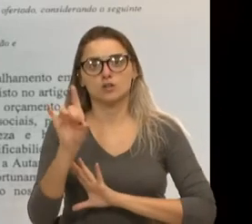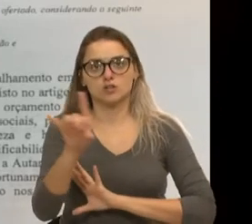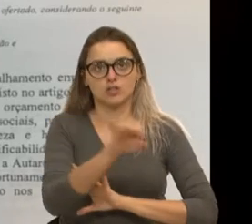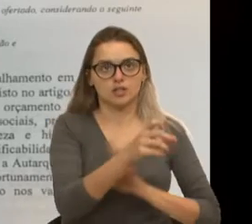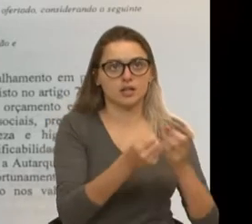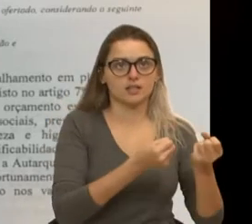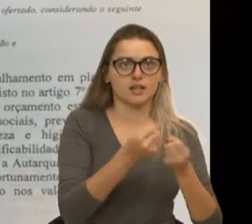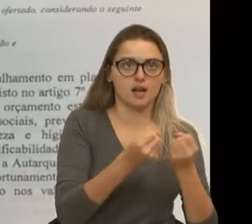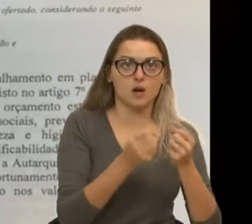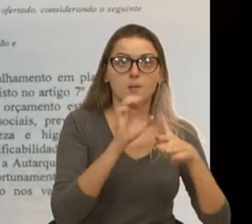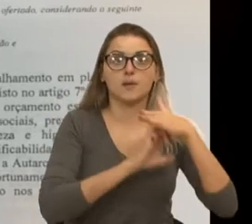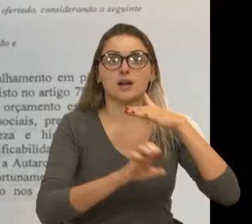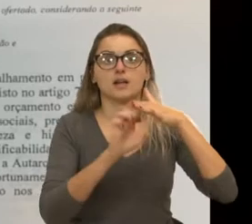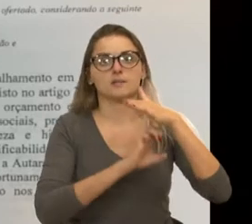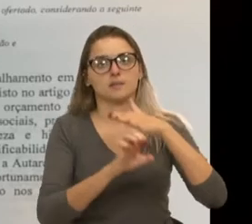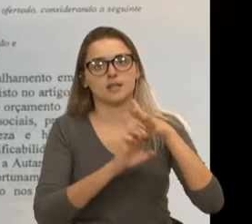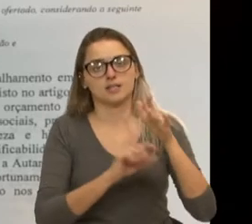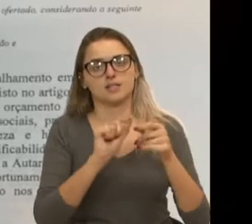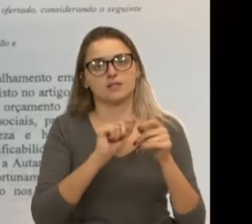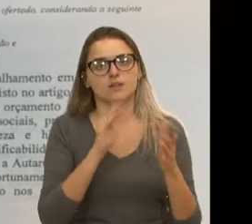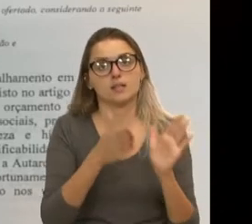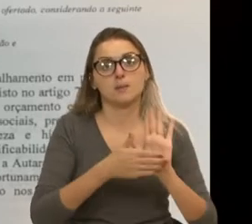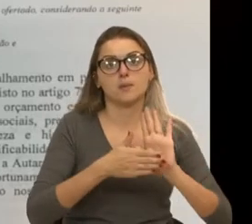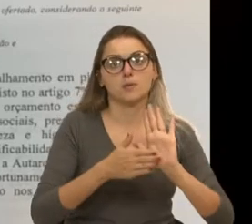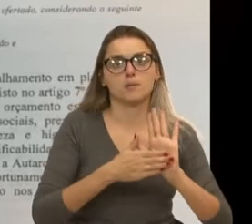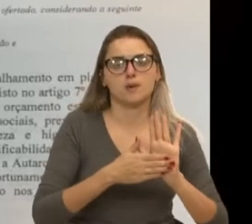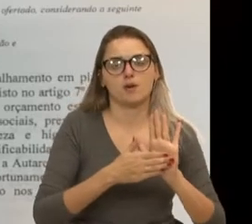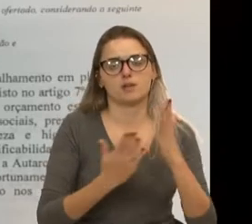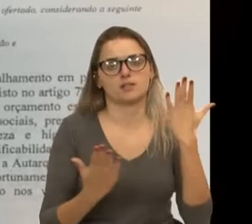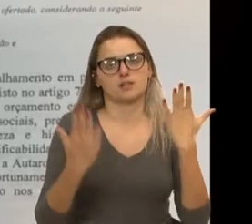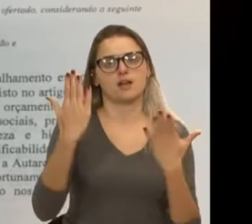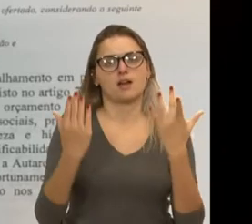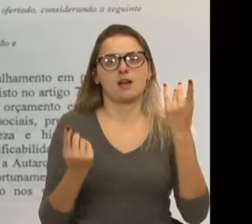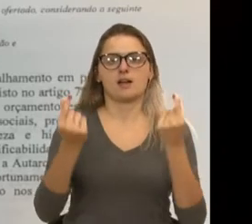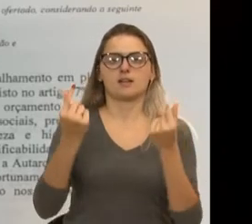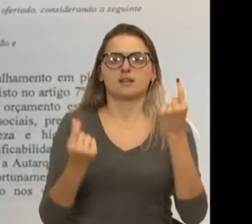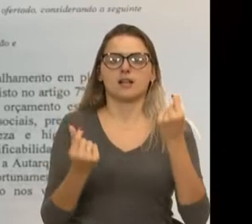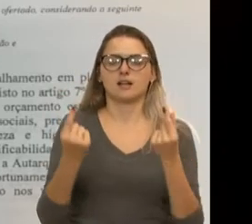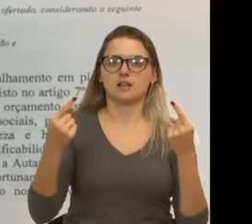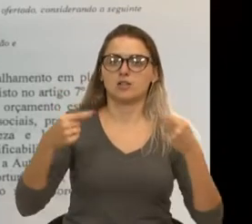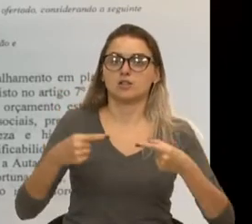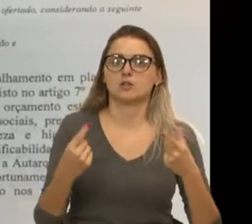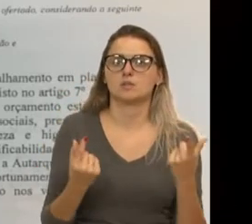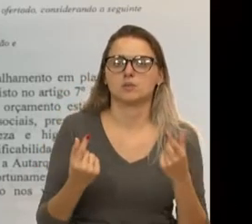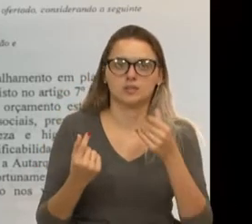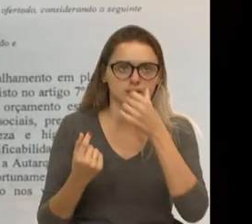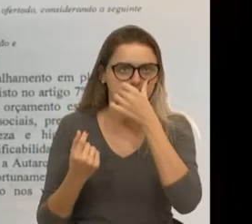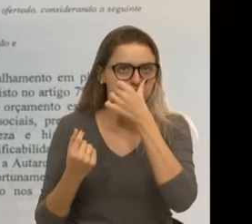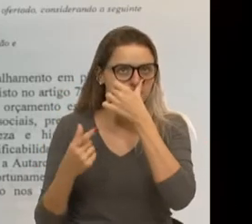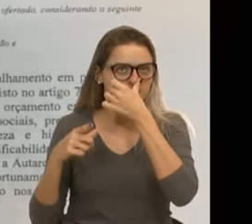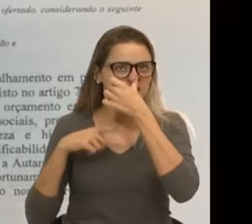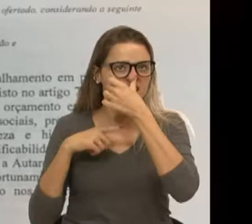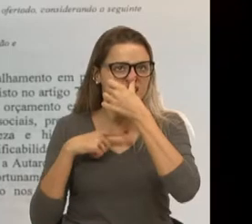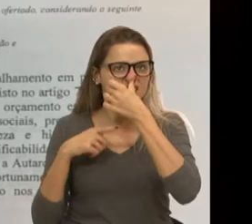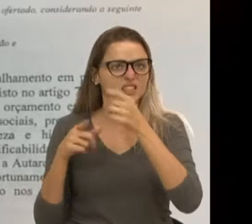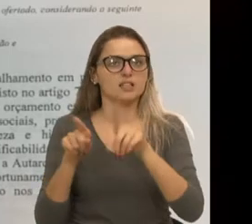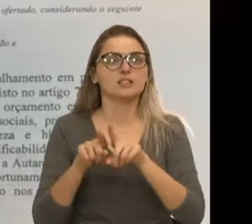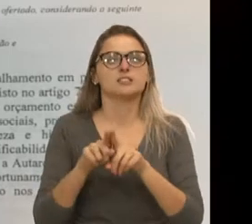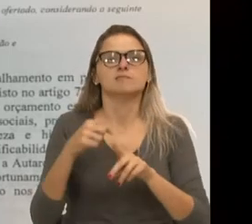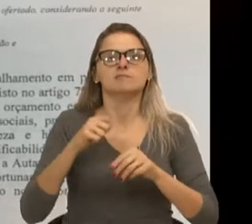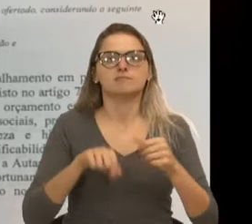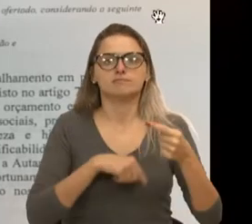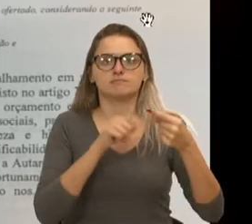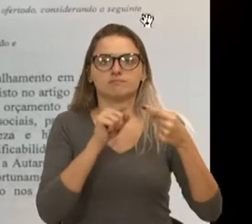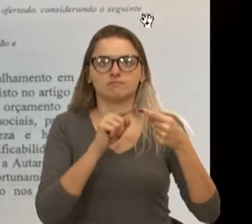pelas empresas ofertadoras das propostas da licitação. O preço de cada veículo deverá obrigatoriamente ser ofertado considerando a seguinte composição,